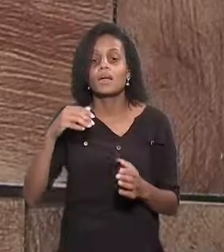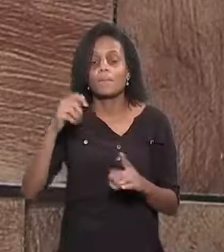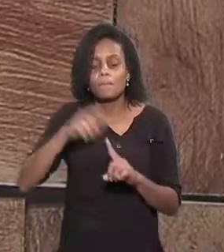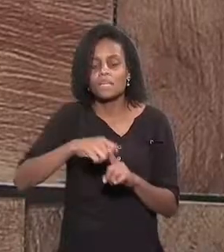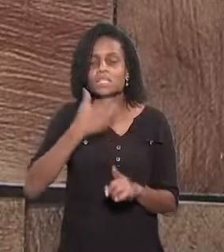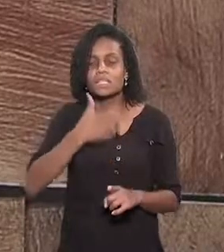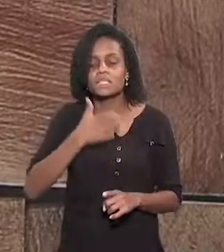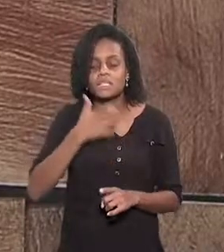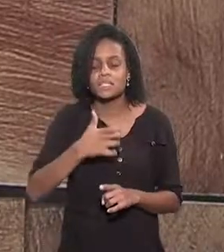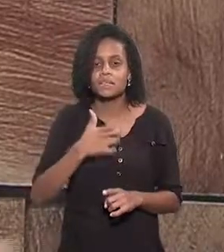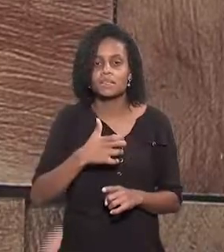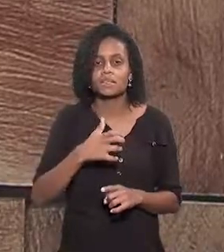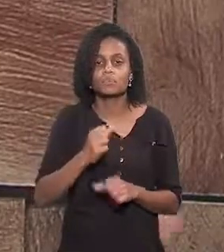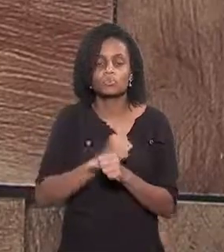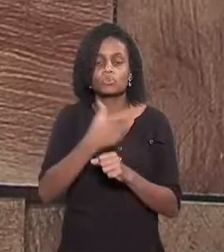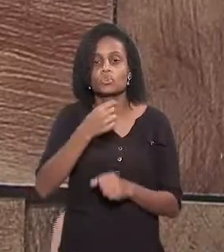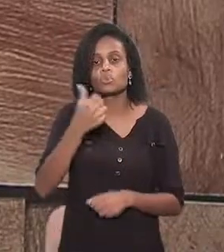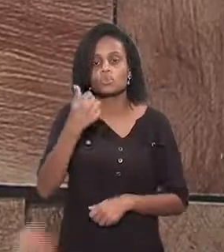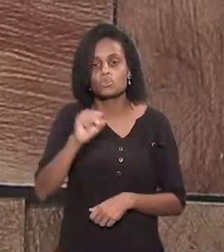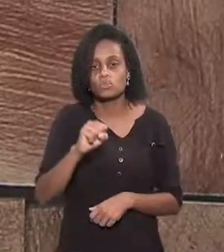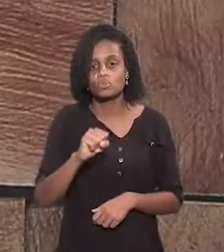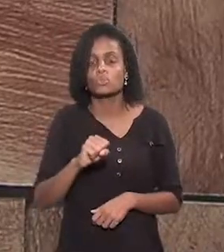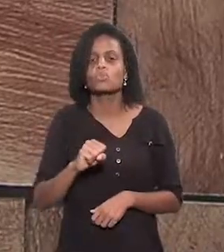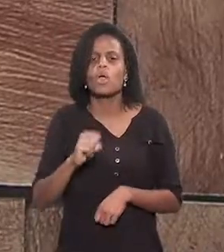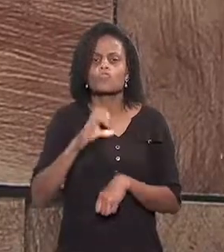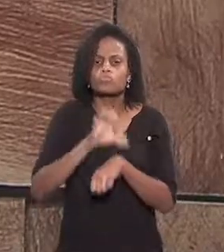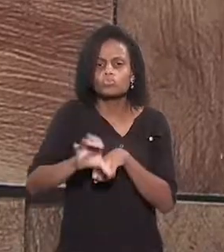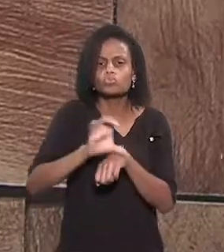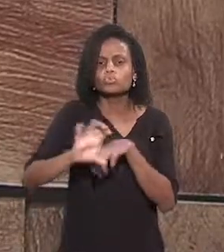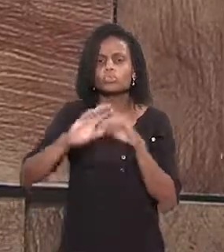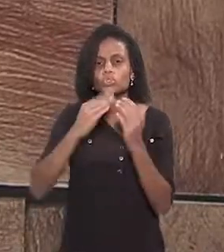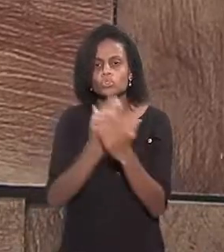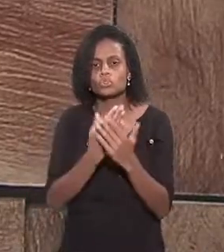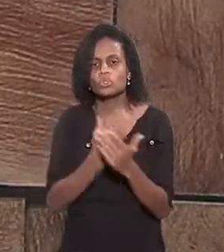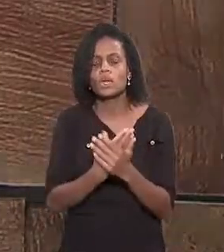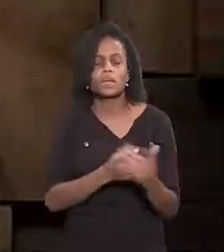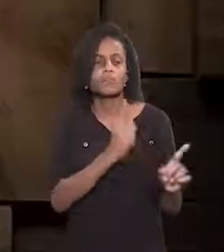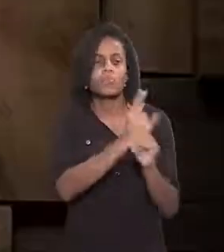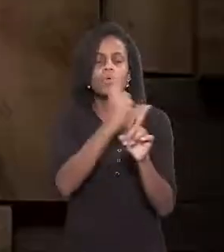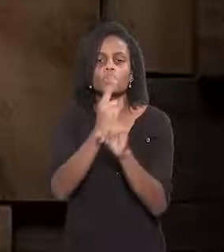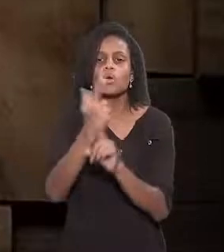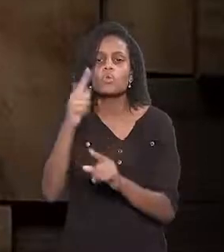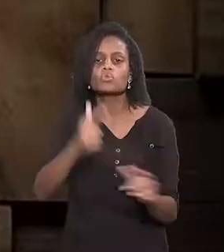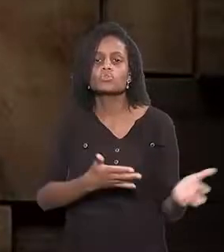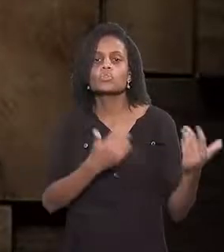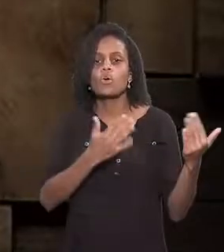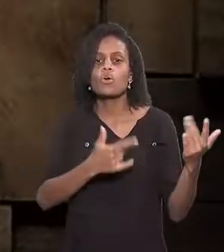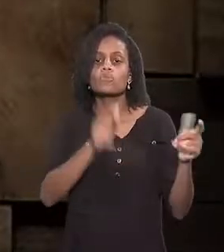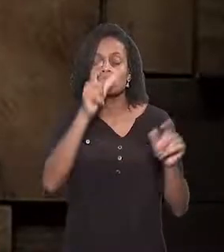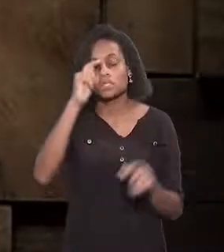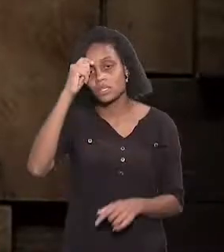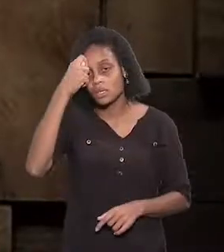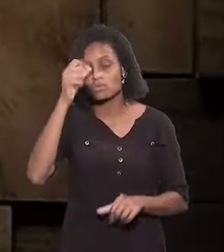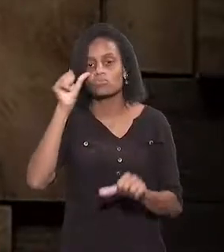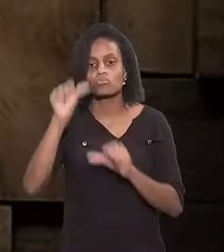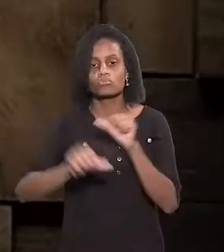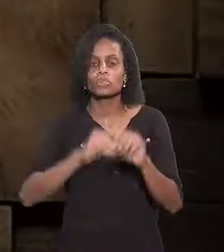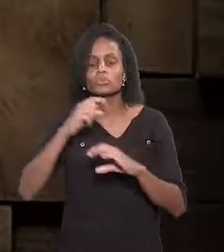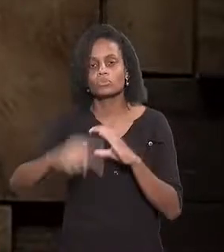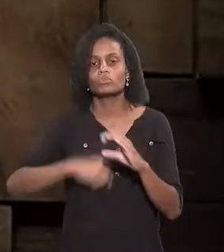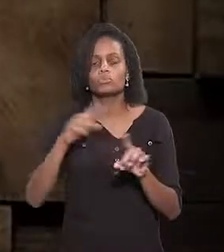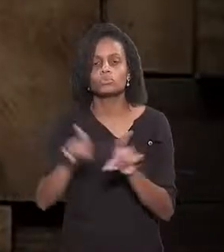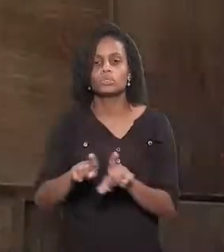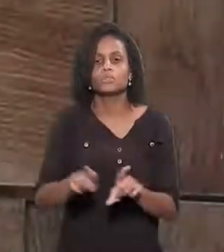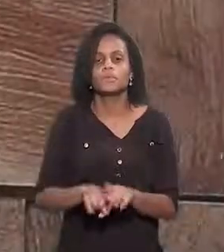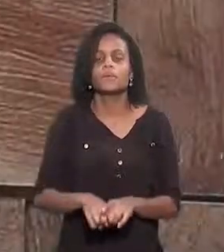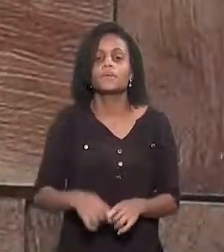do ano passado para lá, participar de uma capacitação, encontrar esses outros jovens negros que estão mudando o mundo.